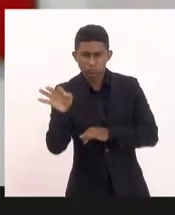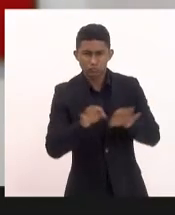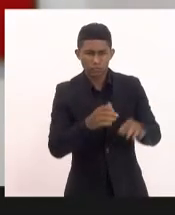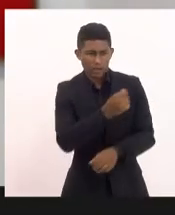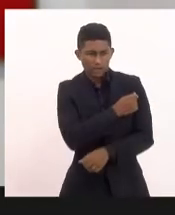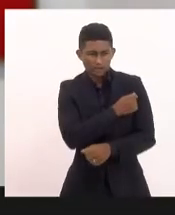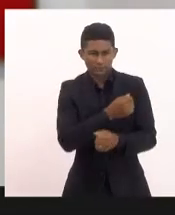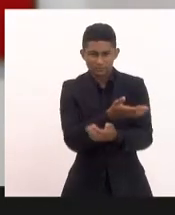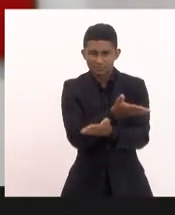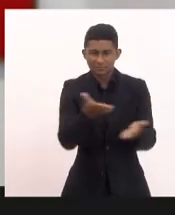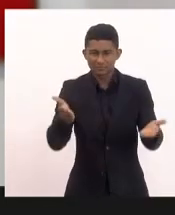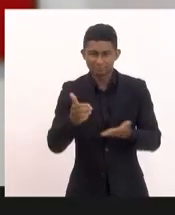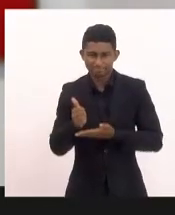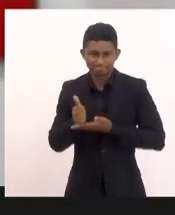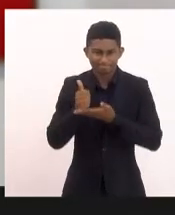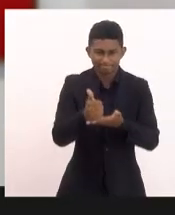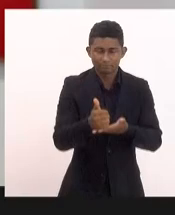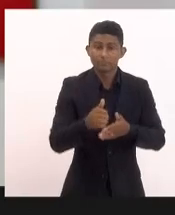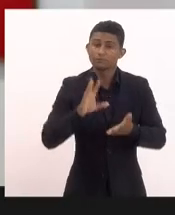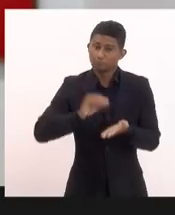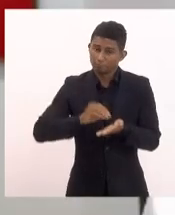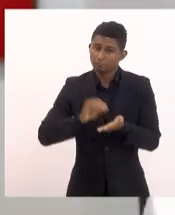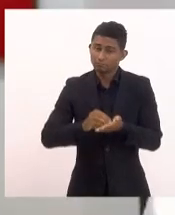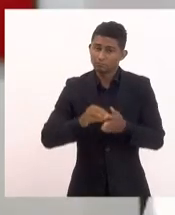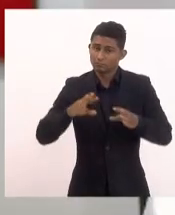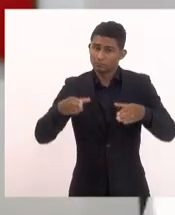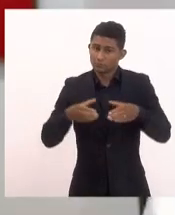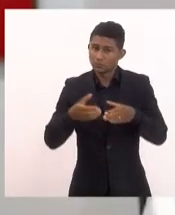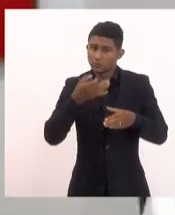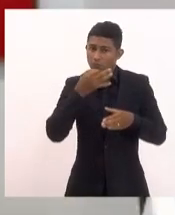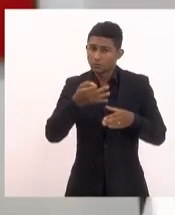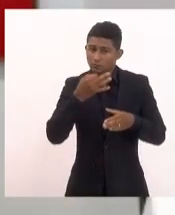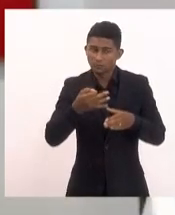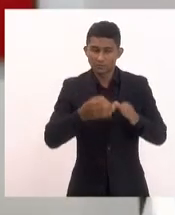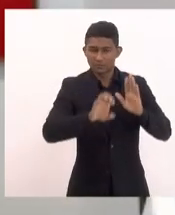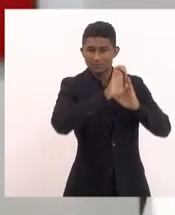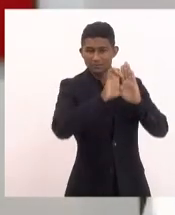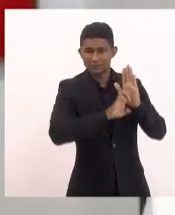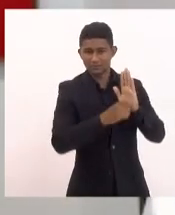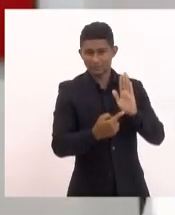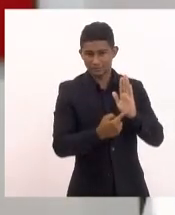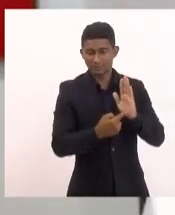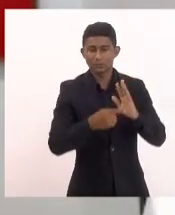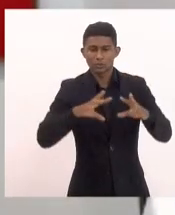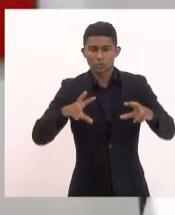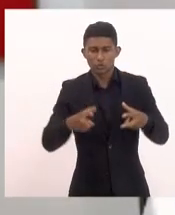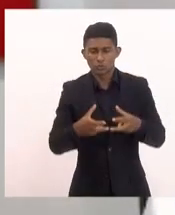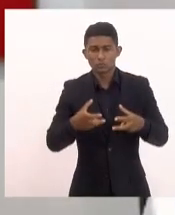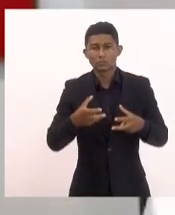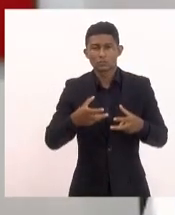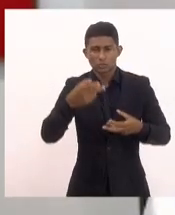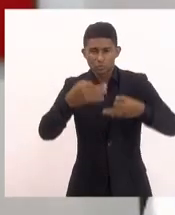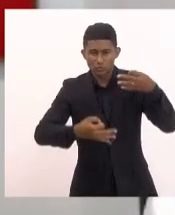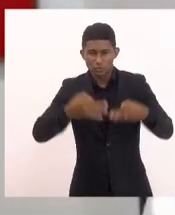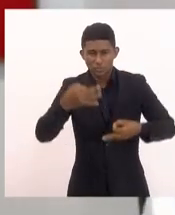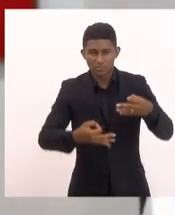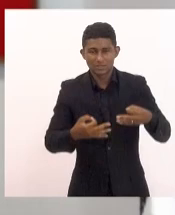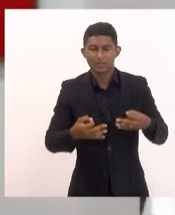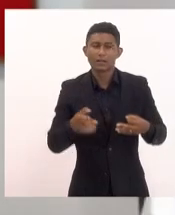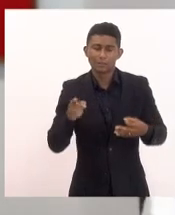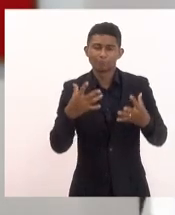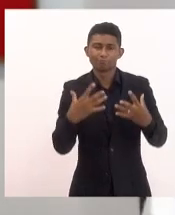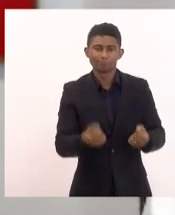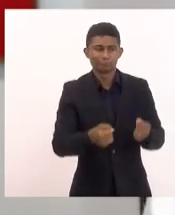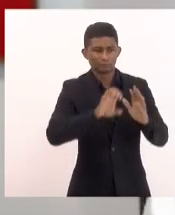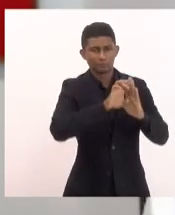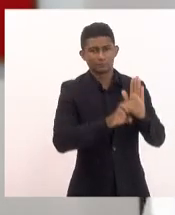PAES. Pareceres, a emenda de plenário da Comissão de Constituição e Justiça, favorável às emendas 1 e 4, contrário